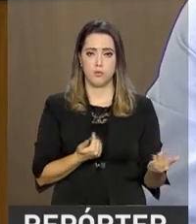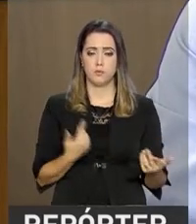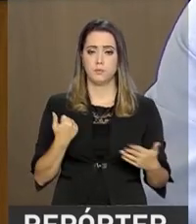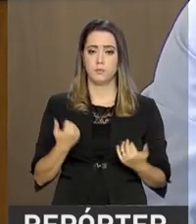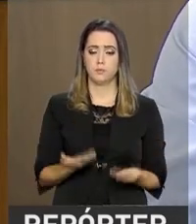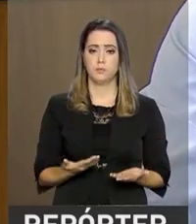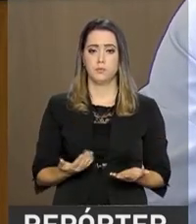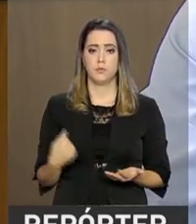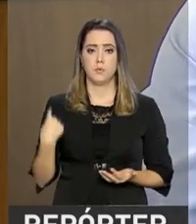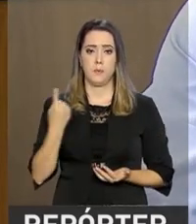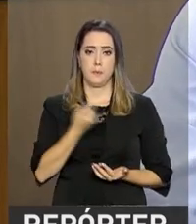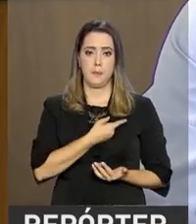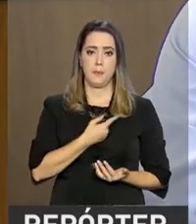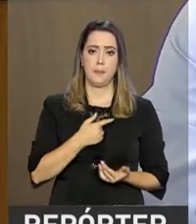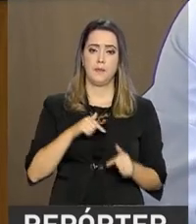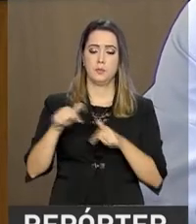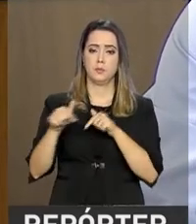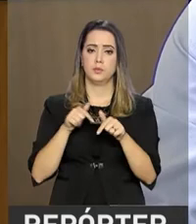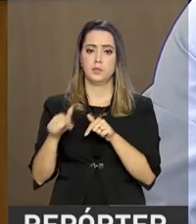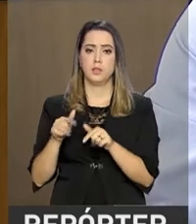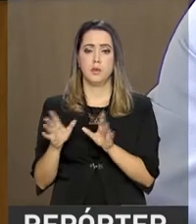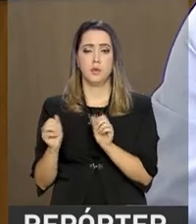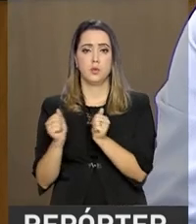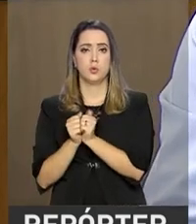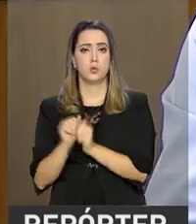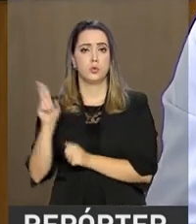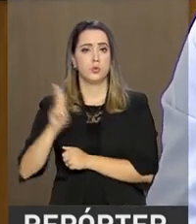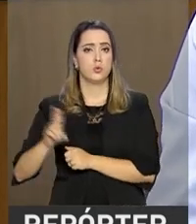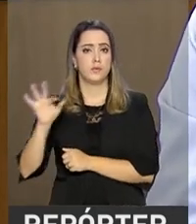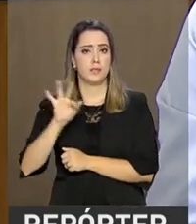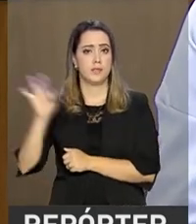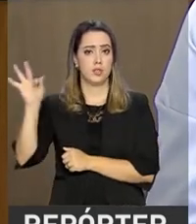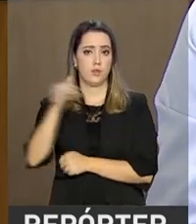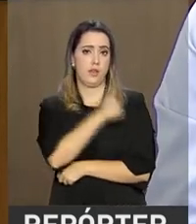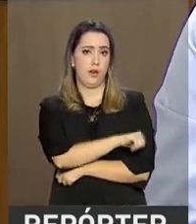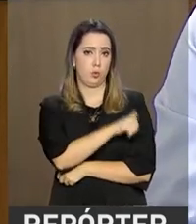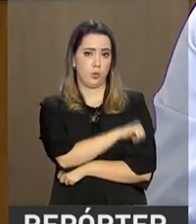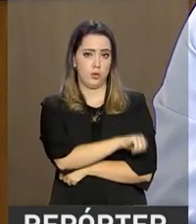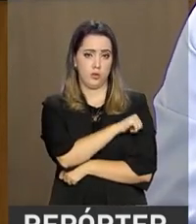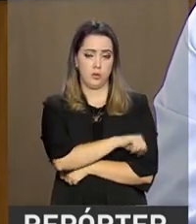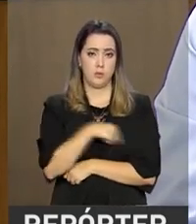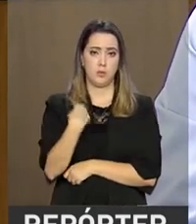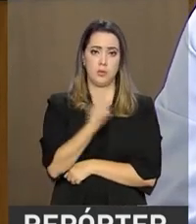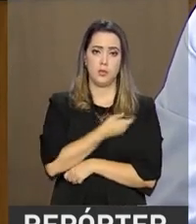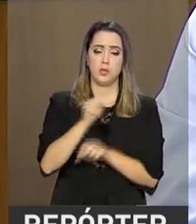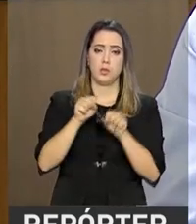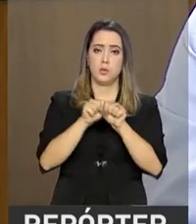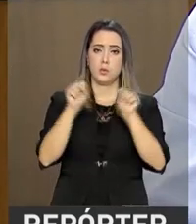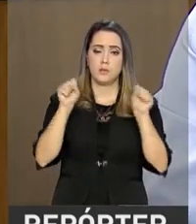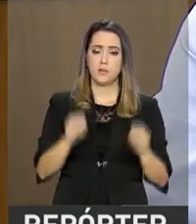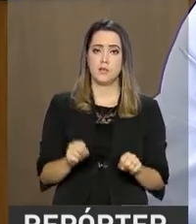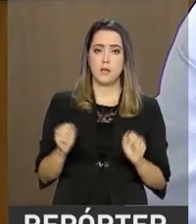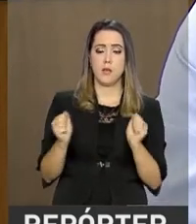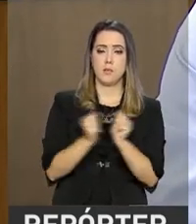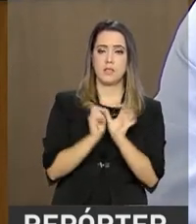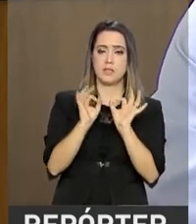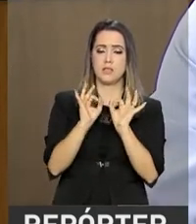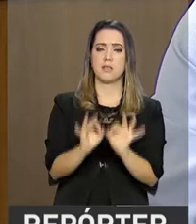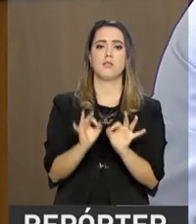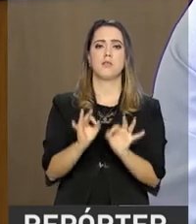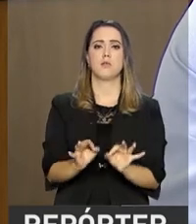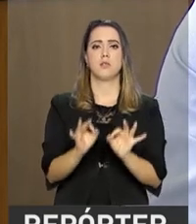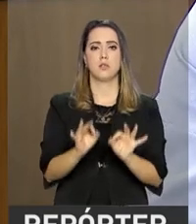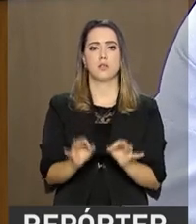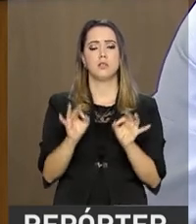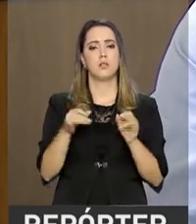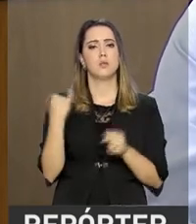fazendo tratativas com a universidade federal do rio de janeiro para que o sistema nacional de juventude possa ser de fato